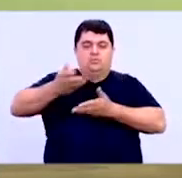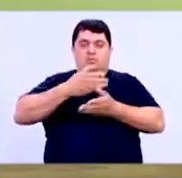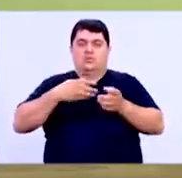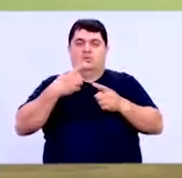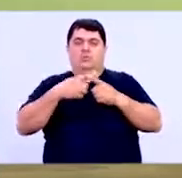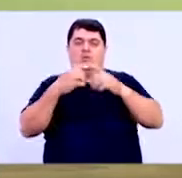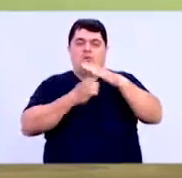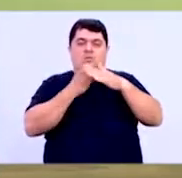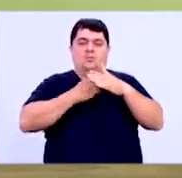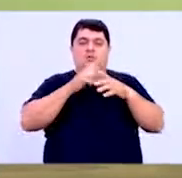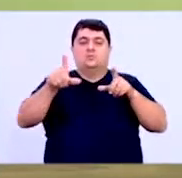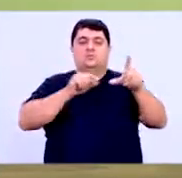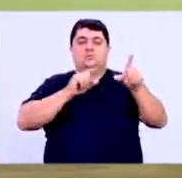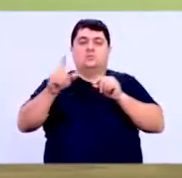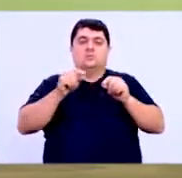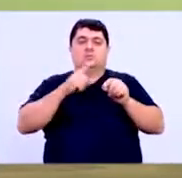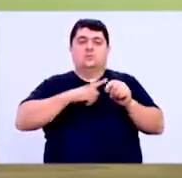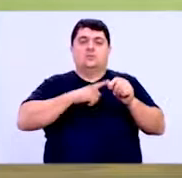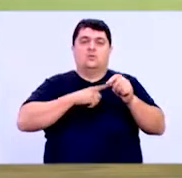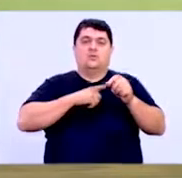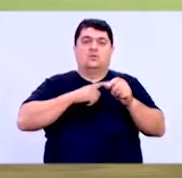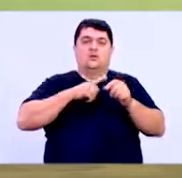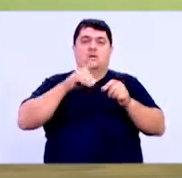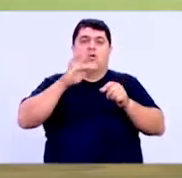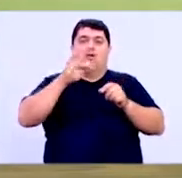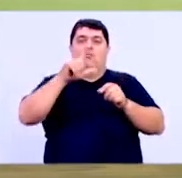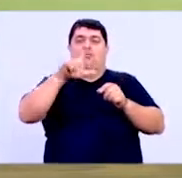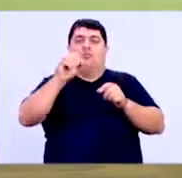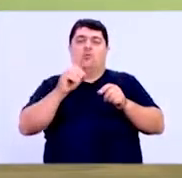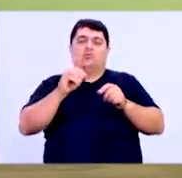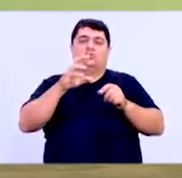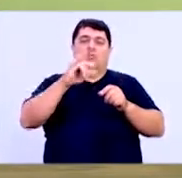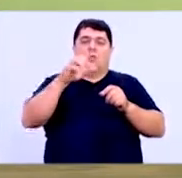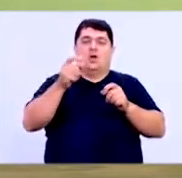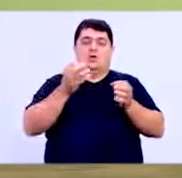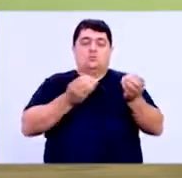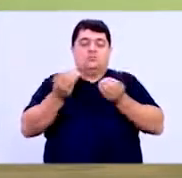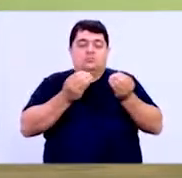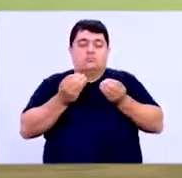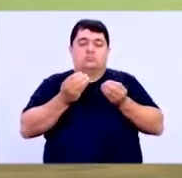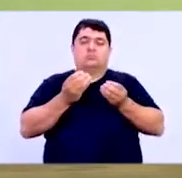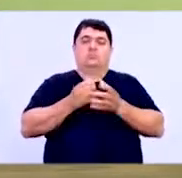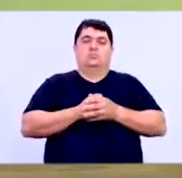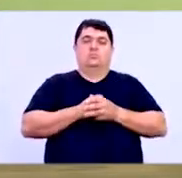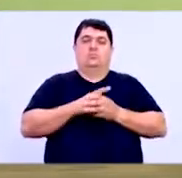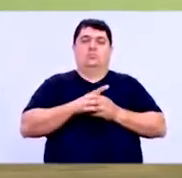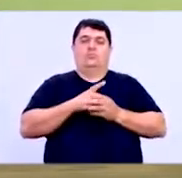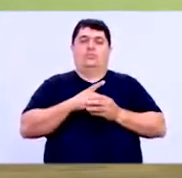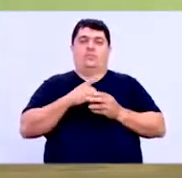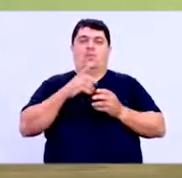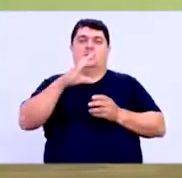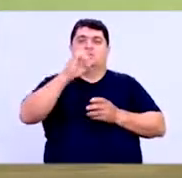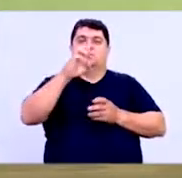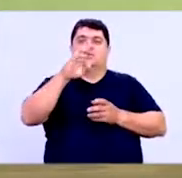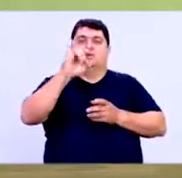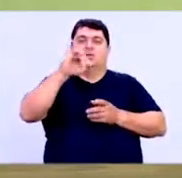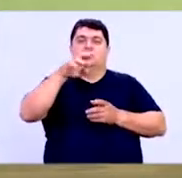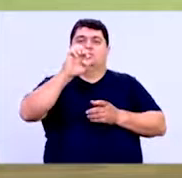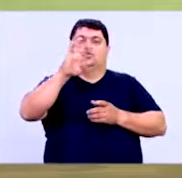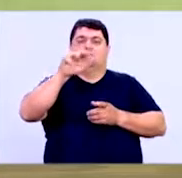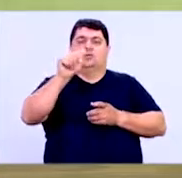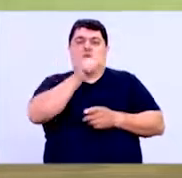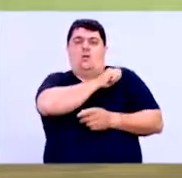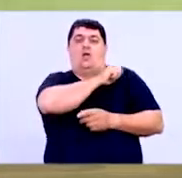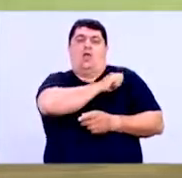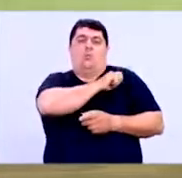possa tomar decisões com base no resultado do fluxo de caixa que traz. Além disso, no Polo de Cerejeiras, o aluno André